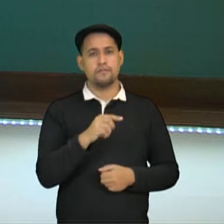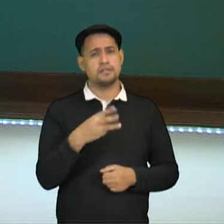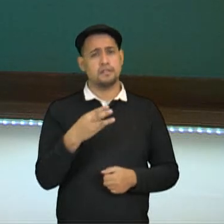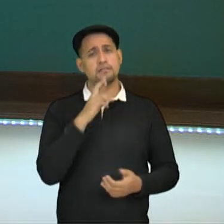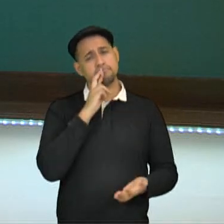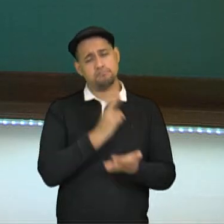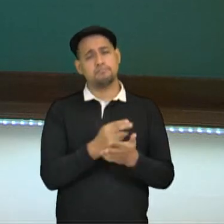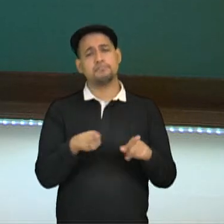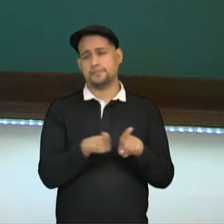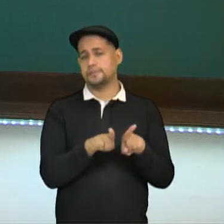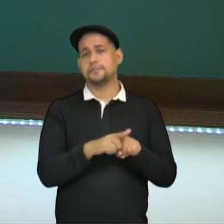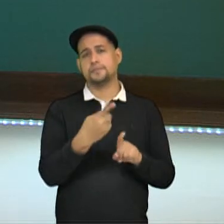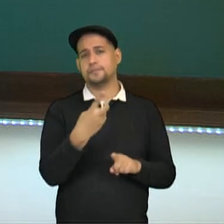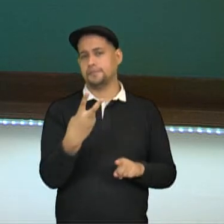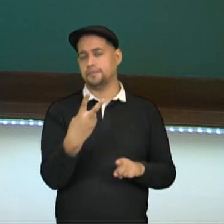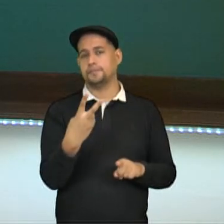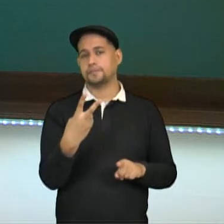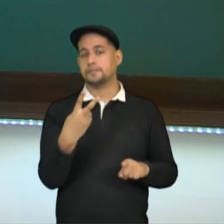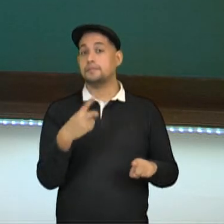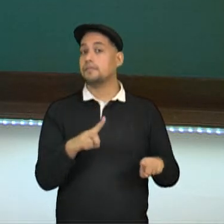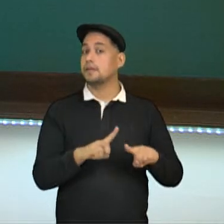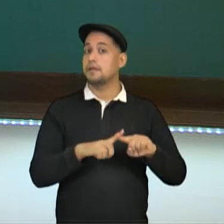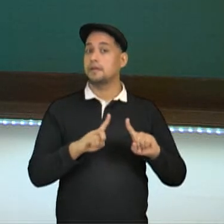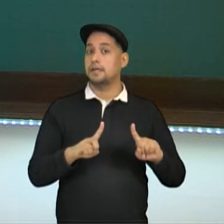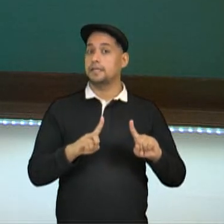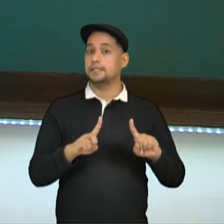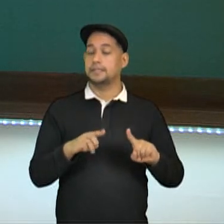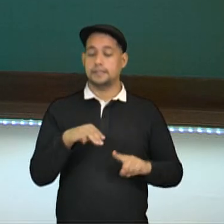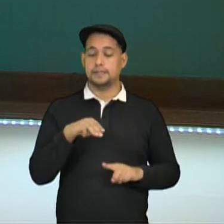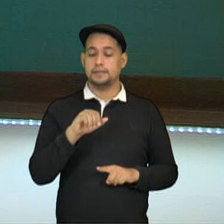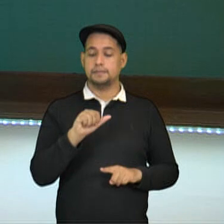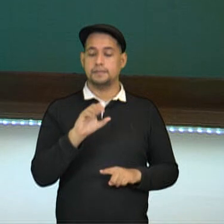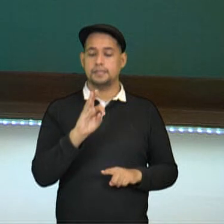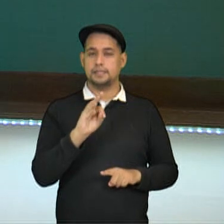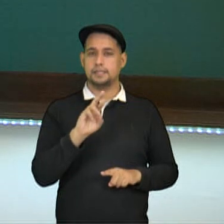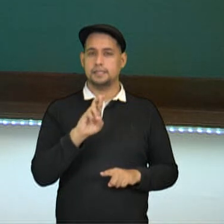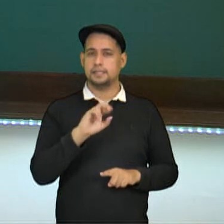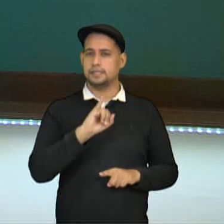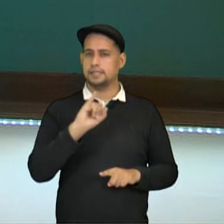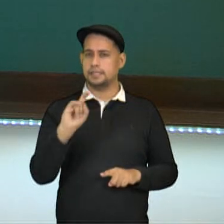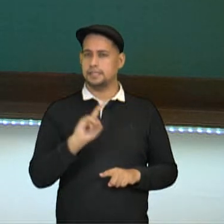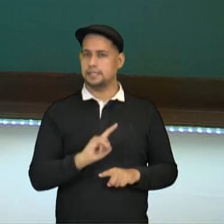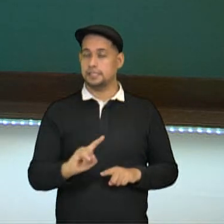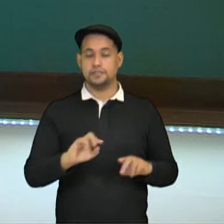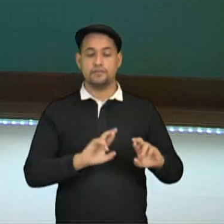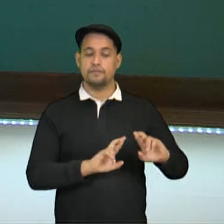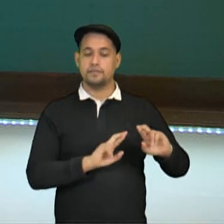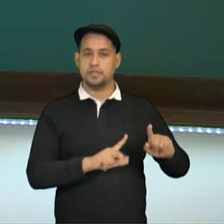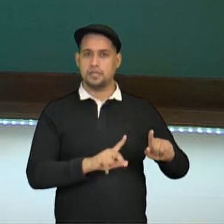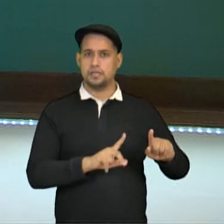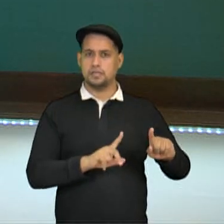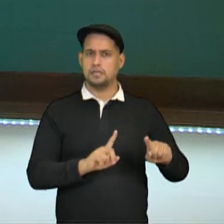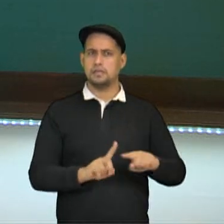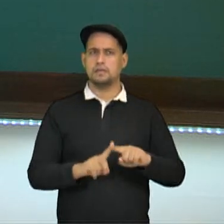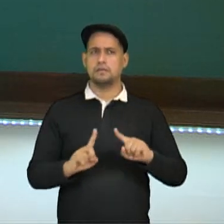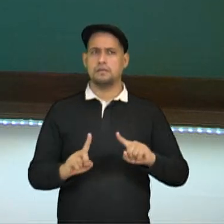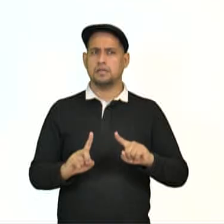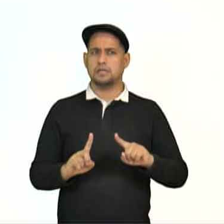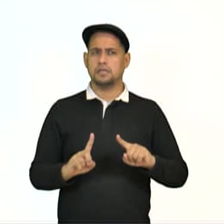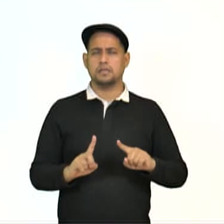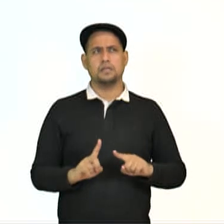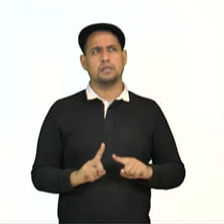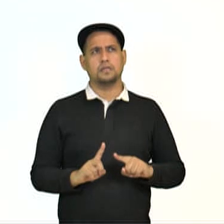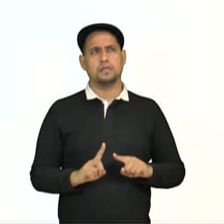3 também é 12, ok? Só que aqui em matriz vai ser um pouquinho diferente. Então, mas você sabia que